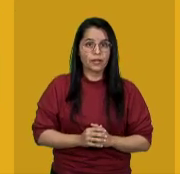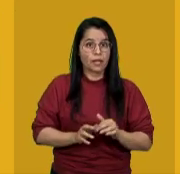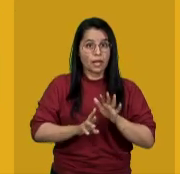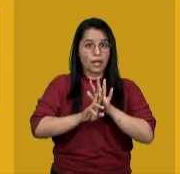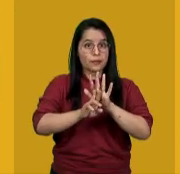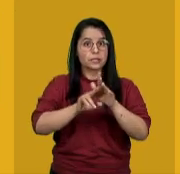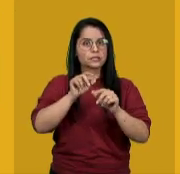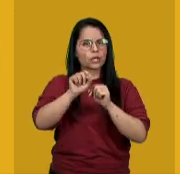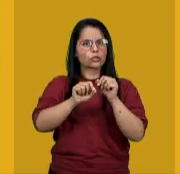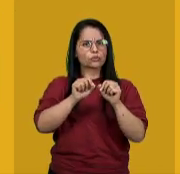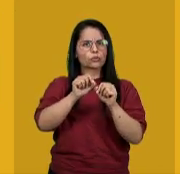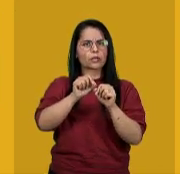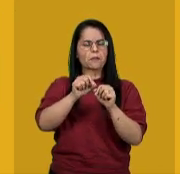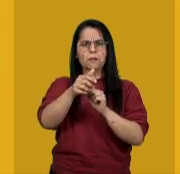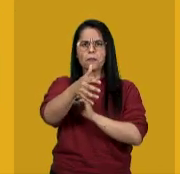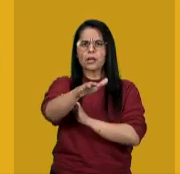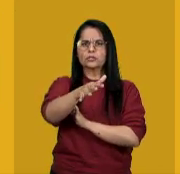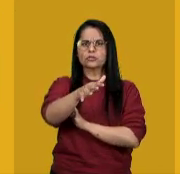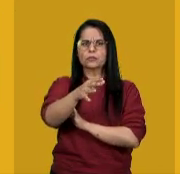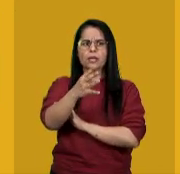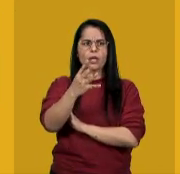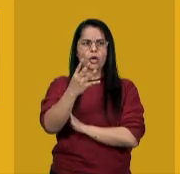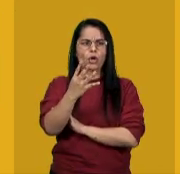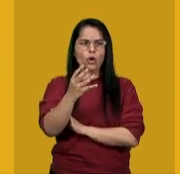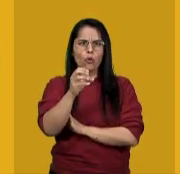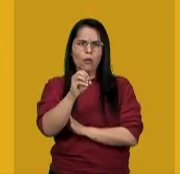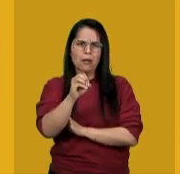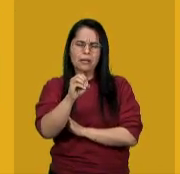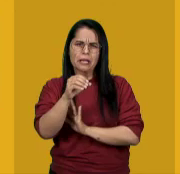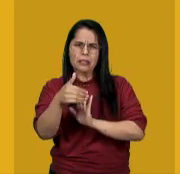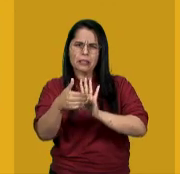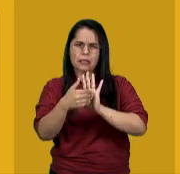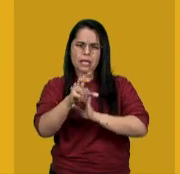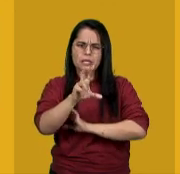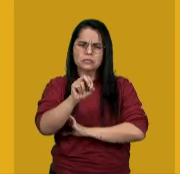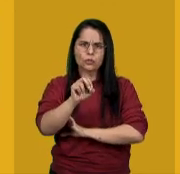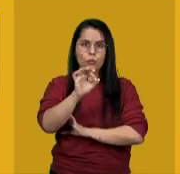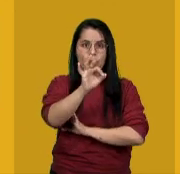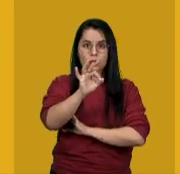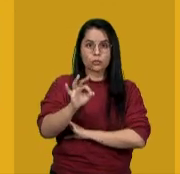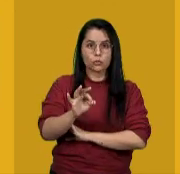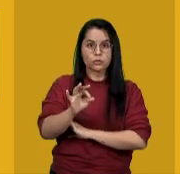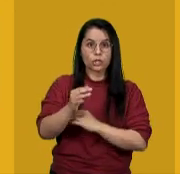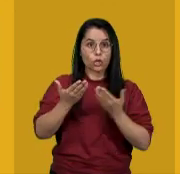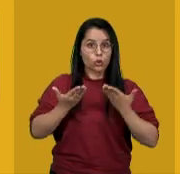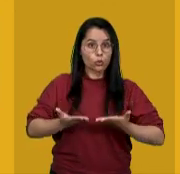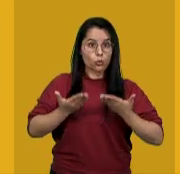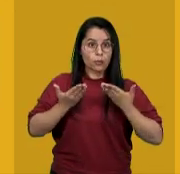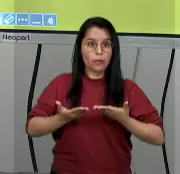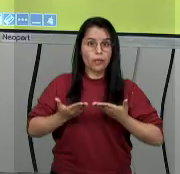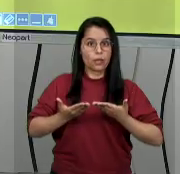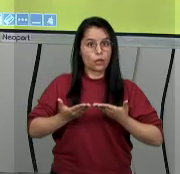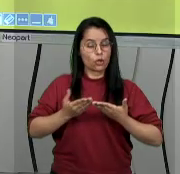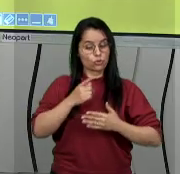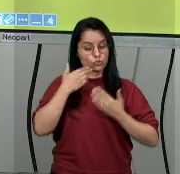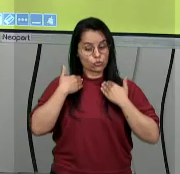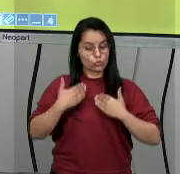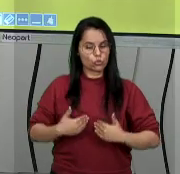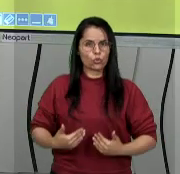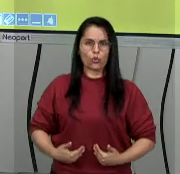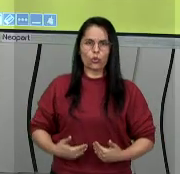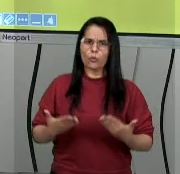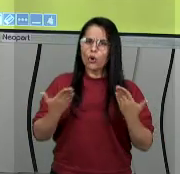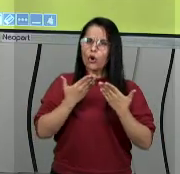Representam cerca de 40 a 50% do nosso peso corporal. Hoje